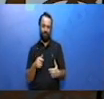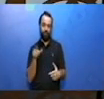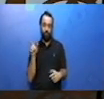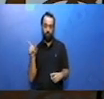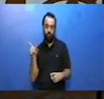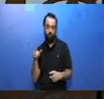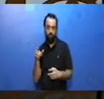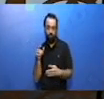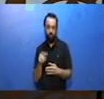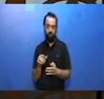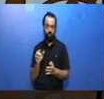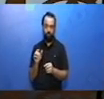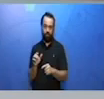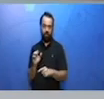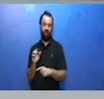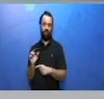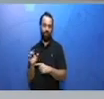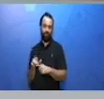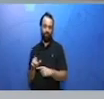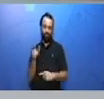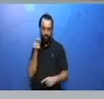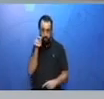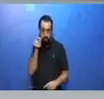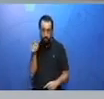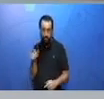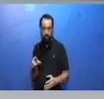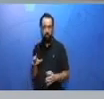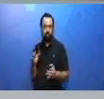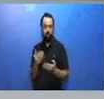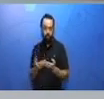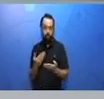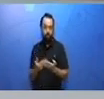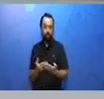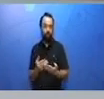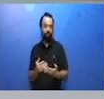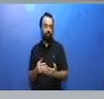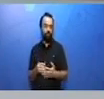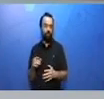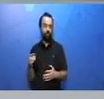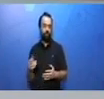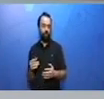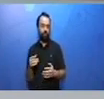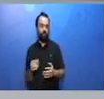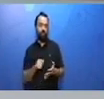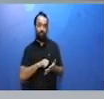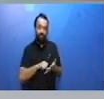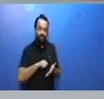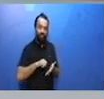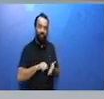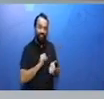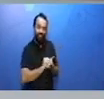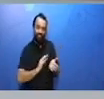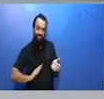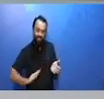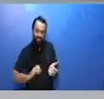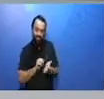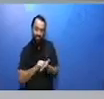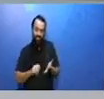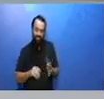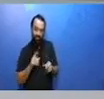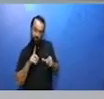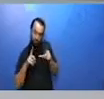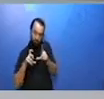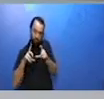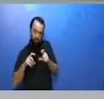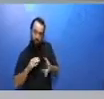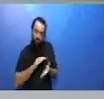conseguindo acompanhar as aulas? Sim, eu estou assistindo todas as aulas, estou fazendo as atividades, mando a